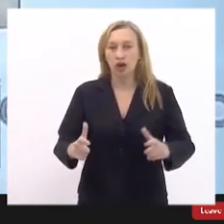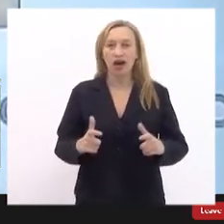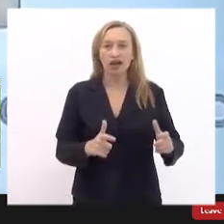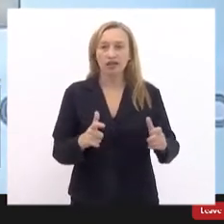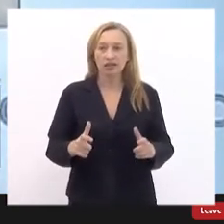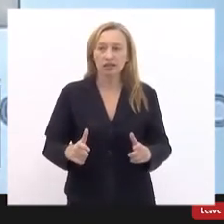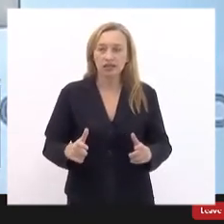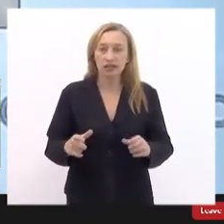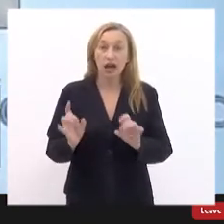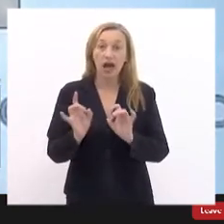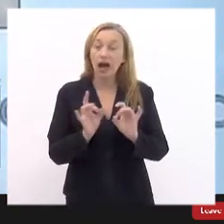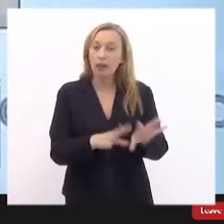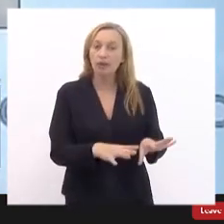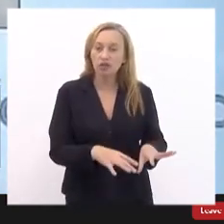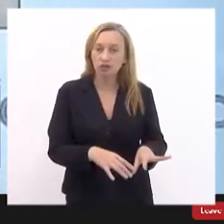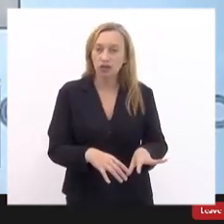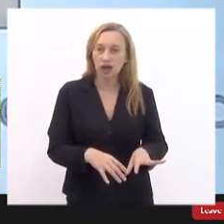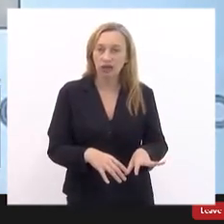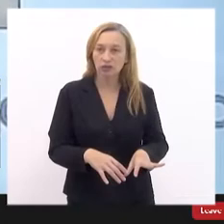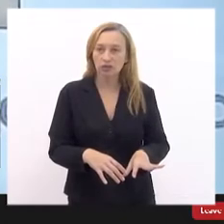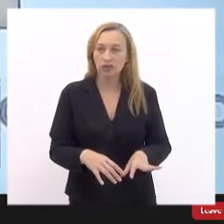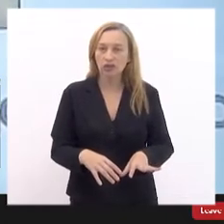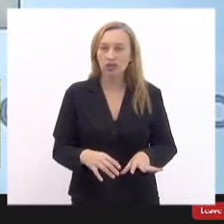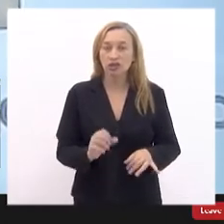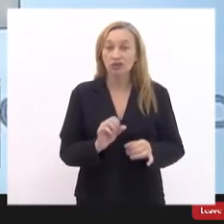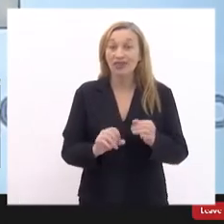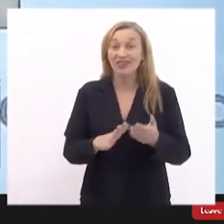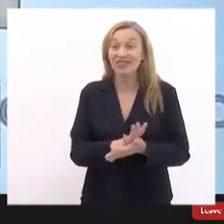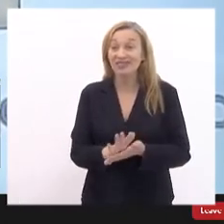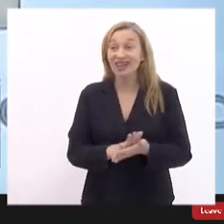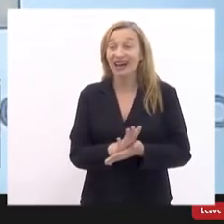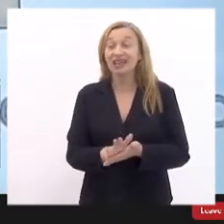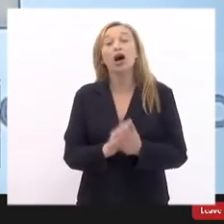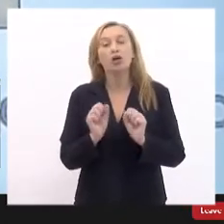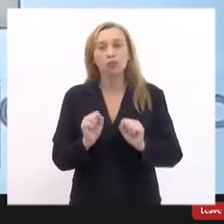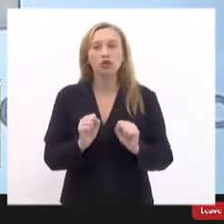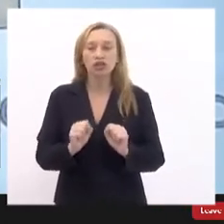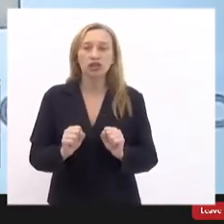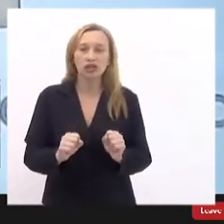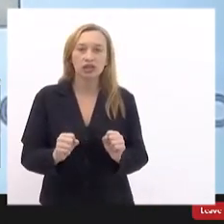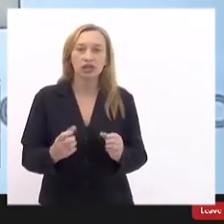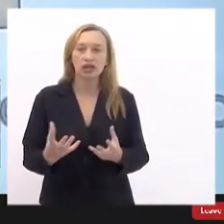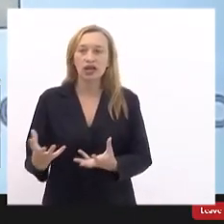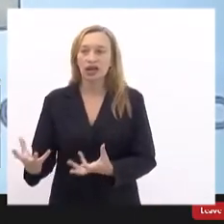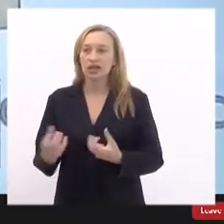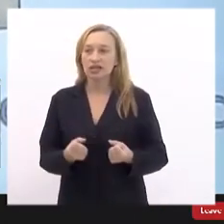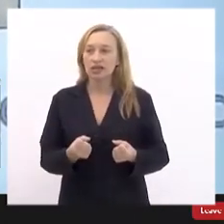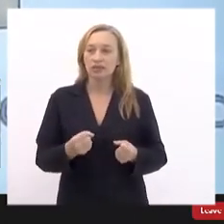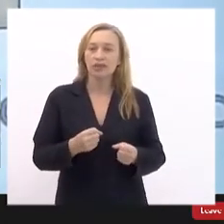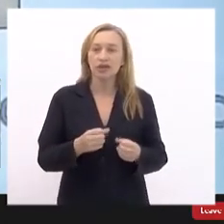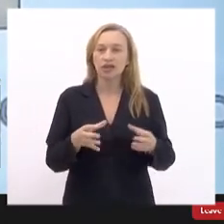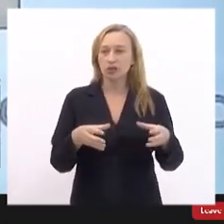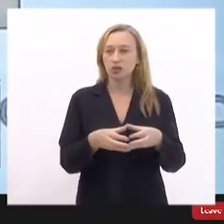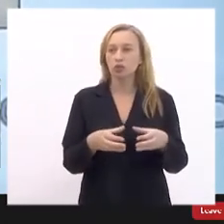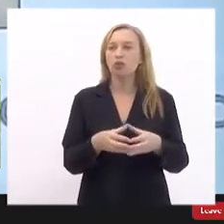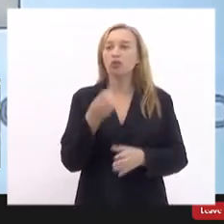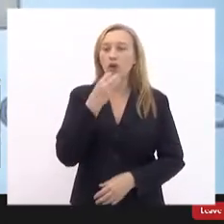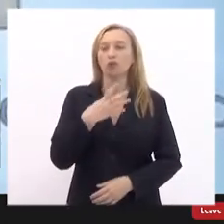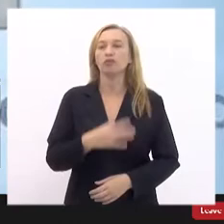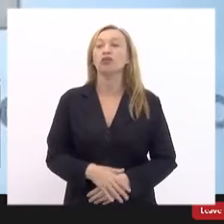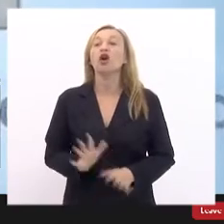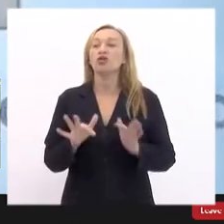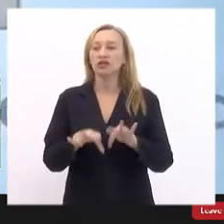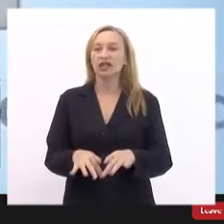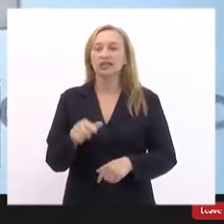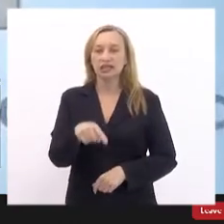ociosos, abandonados, e que não servem para nada, e que poderiam muito bem acolher esses coletivos. Bom, gente, eu encerro